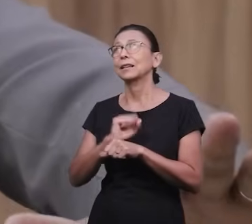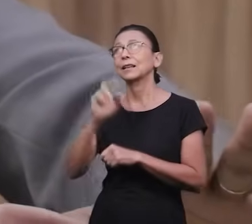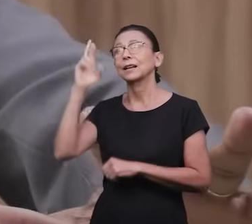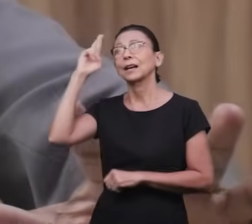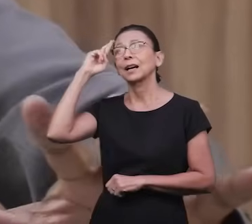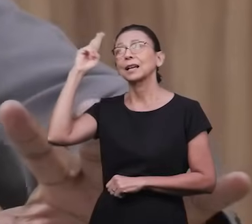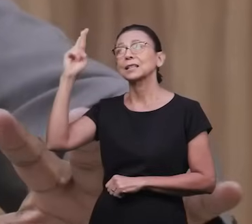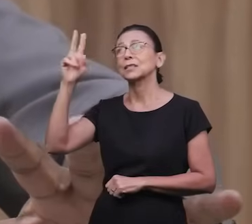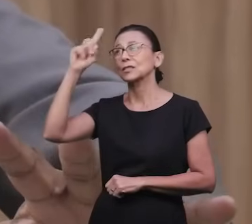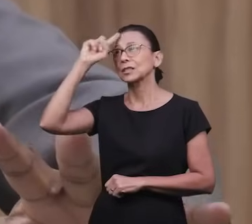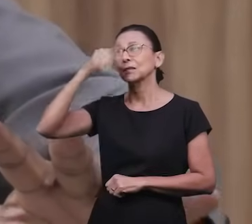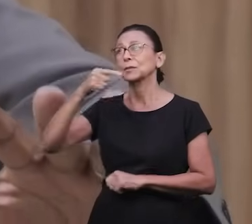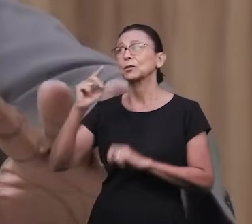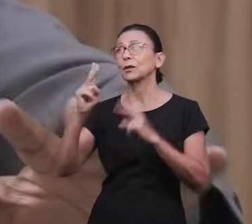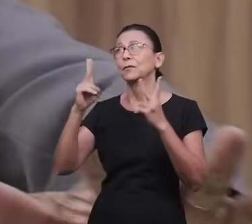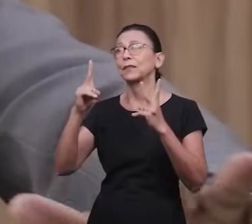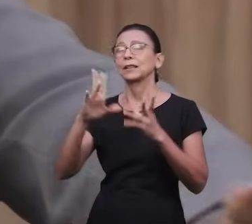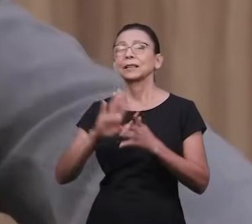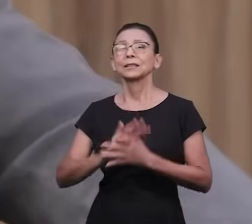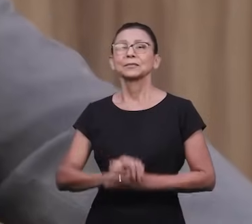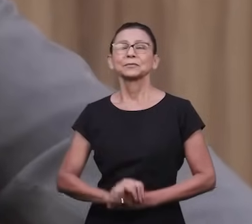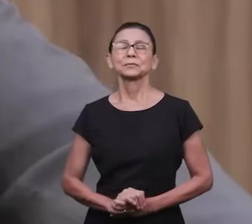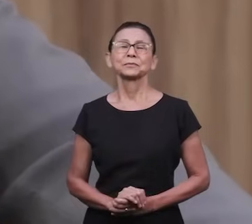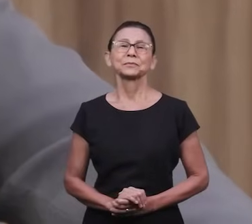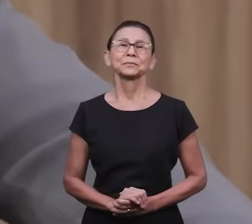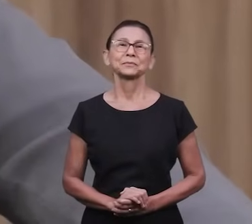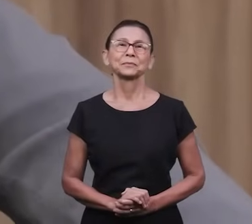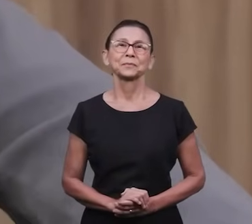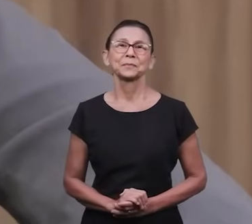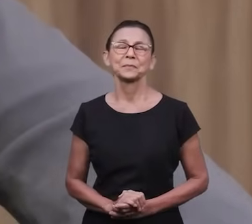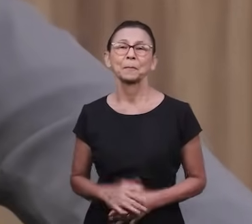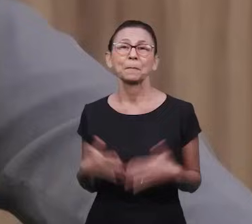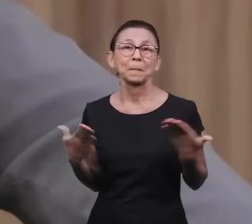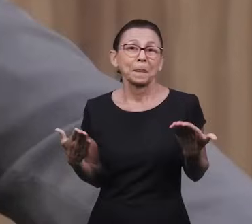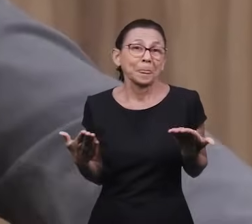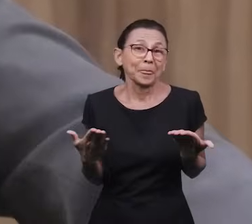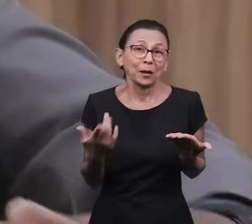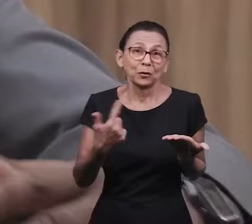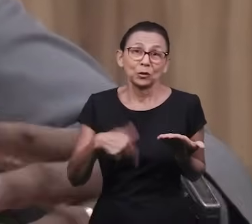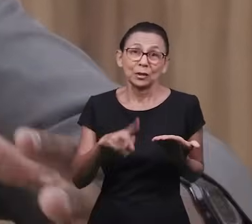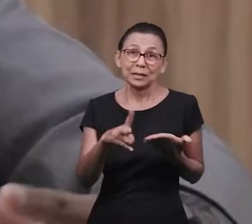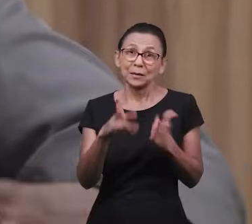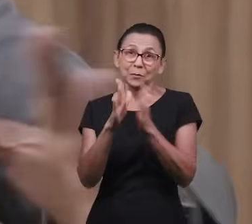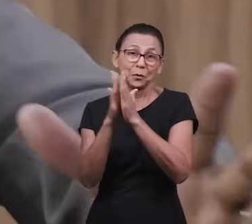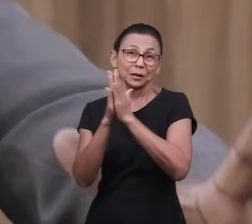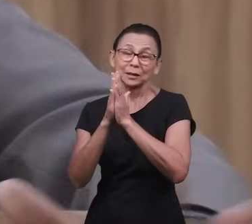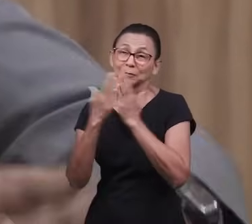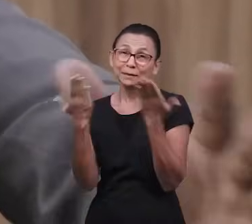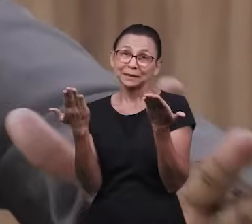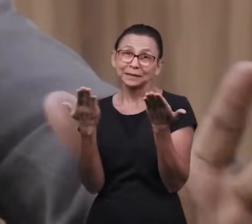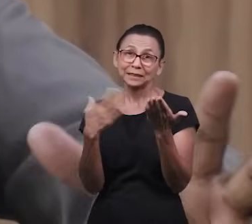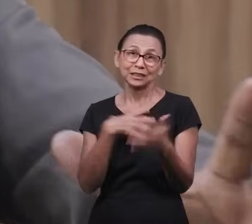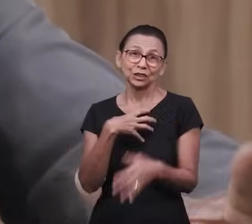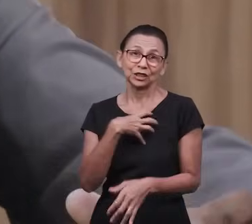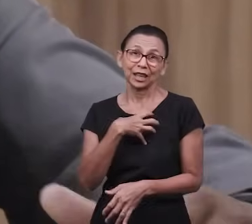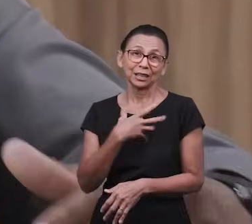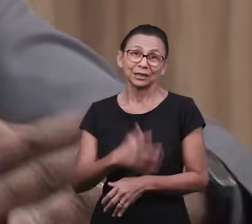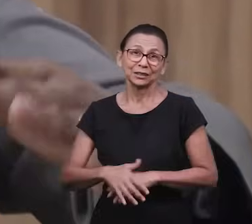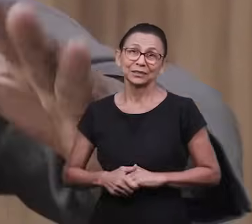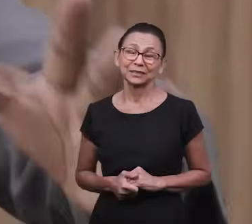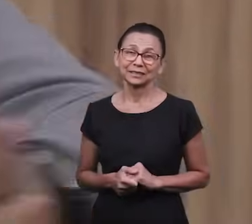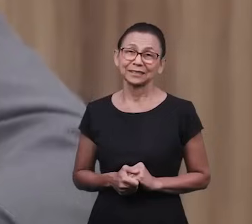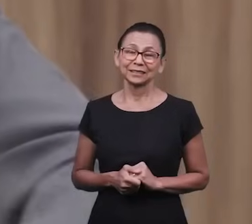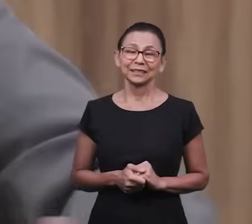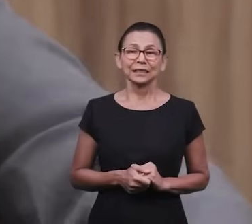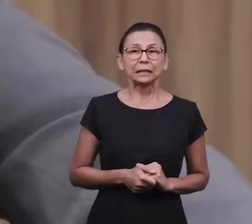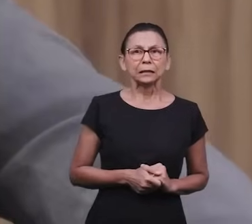esperar no Senhor, porque a bênção já foi decretada, conforme ela fala. Então, a nossa oração sempre foi assim. E ela